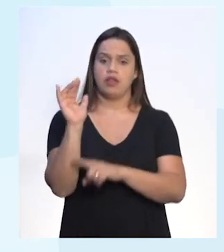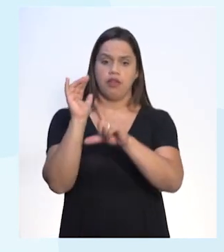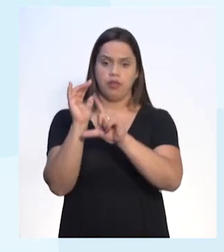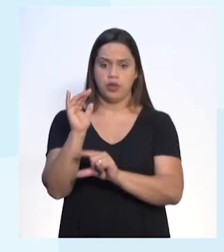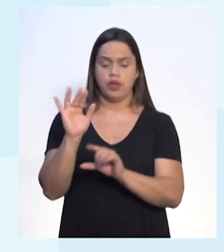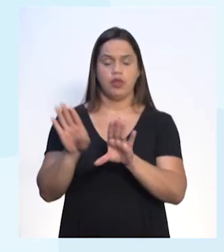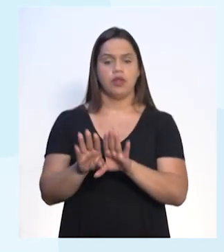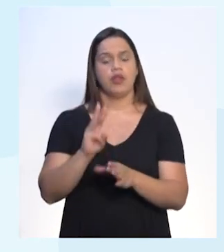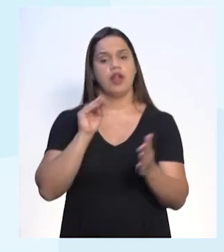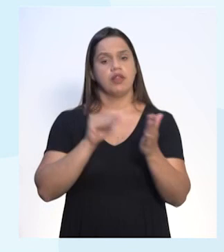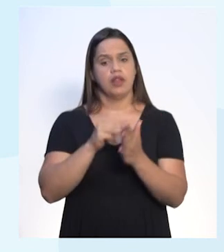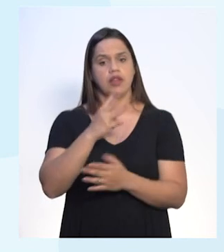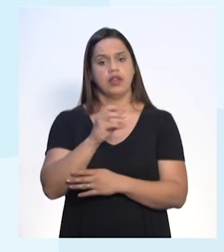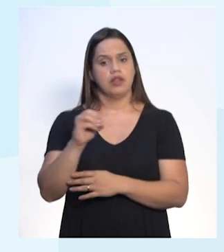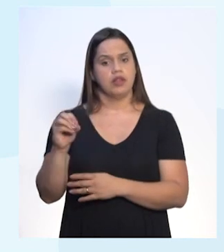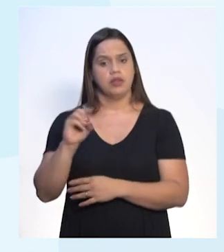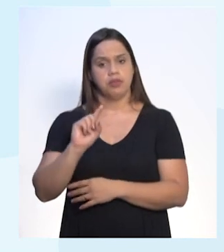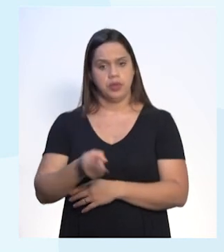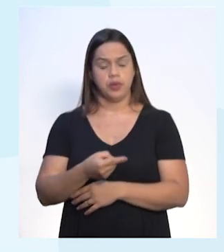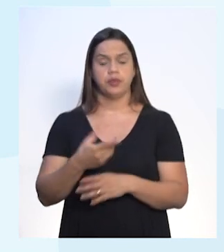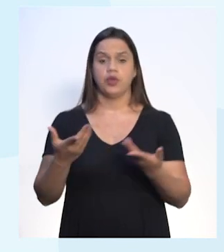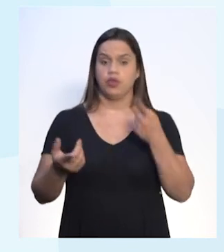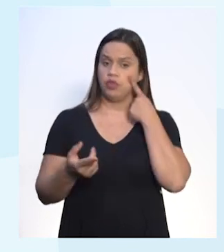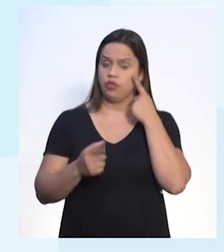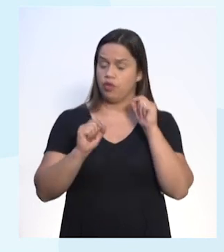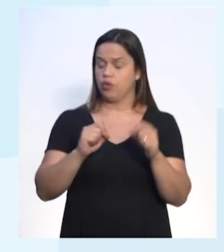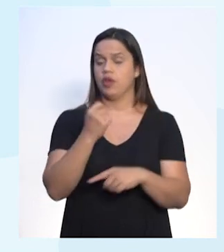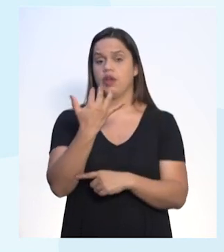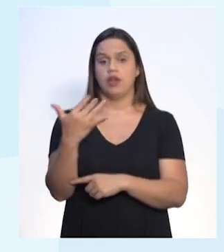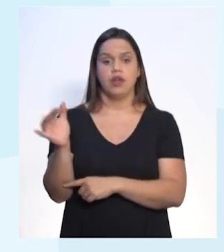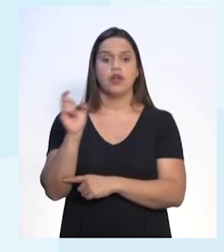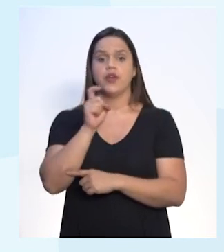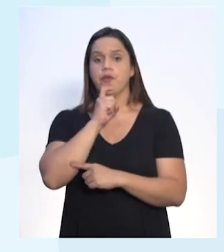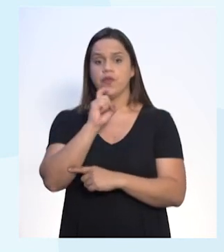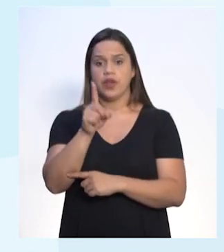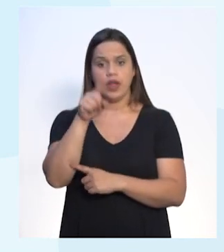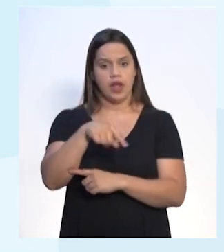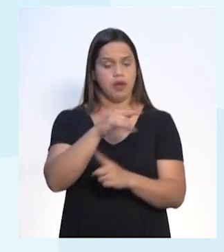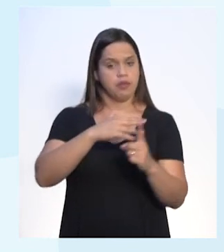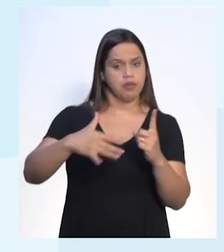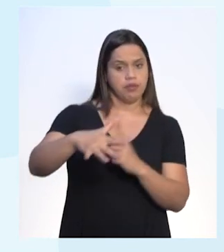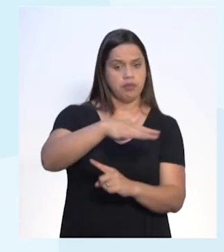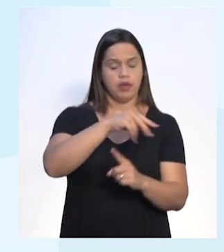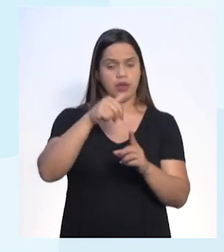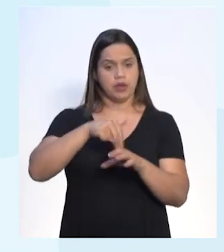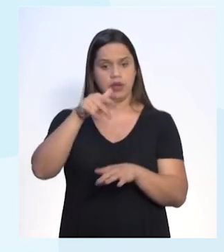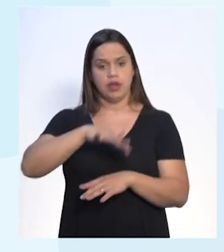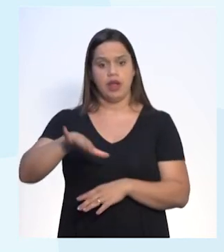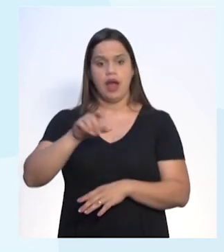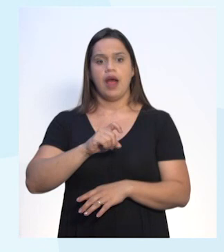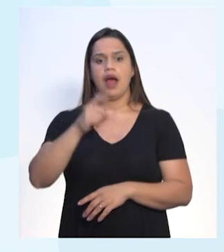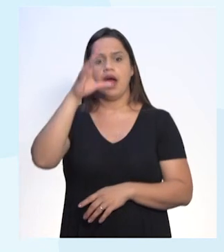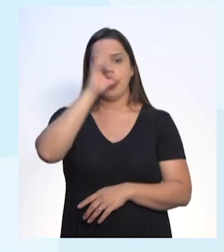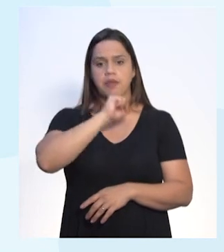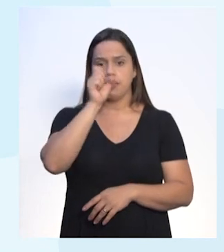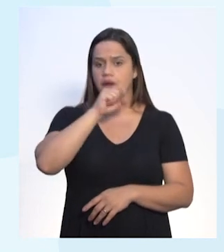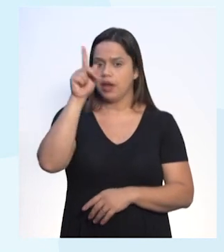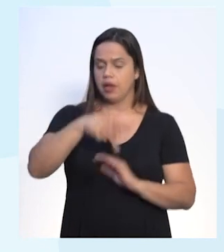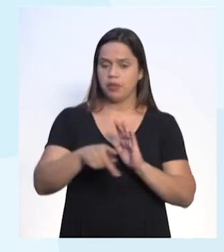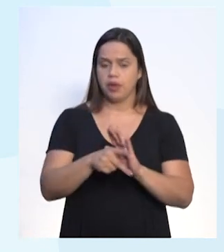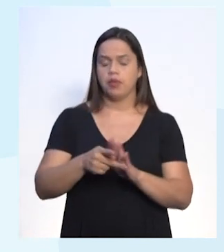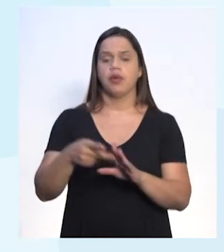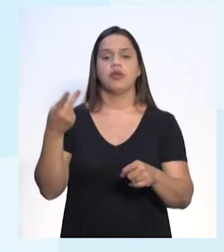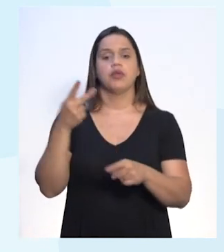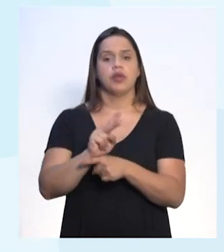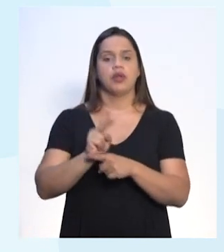até 300 mil hectares. Então as árvores verdes representam os parques nacionais, as amarelas reservas